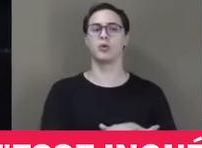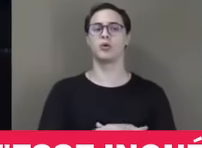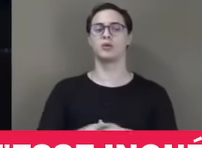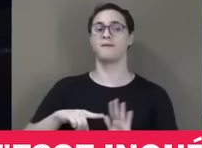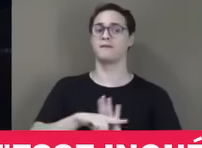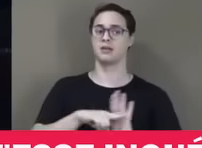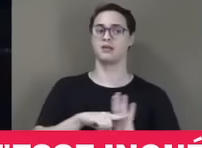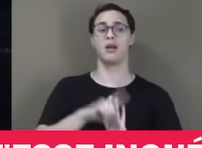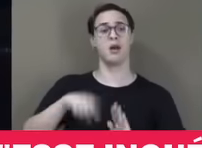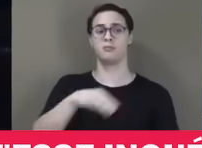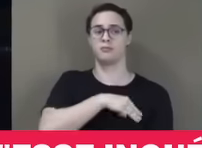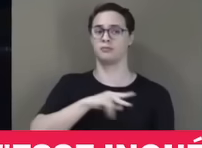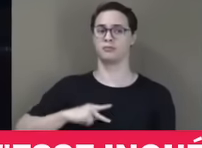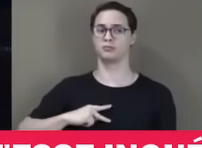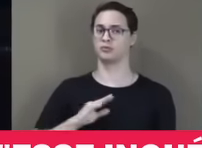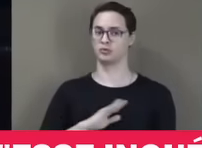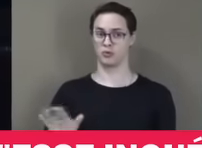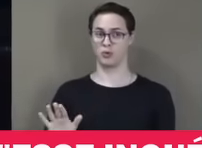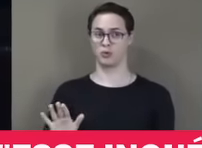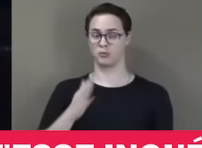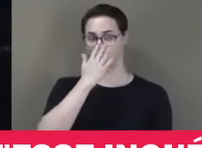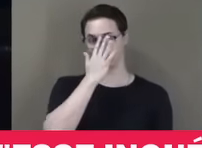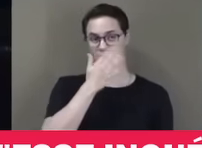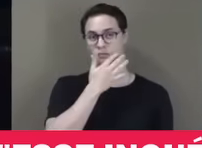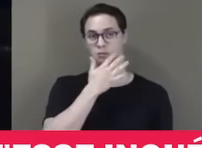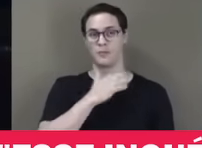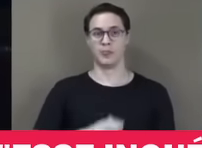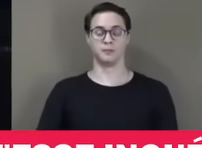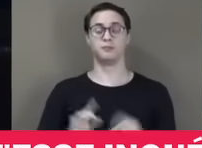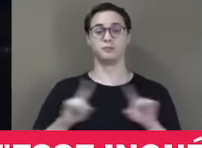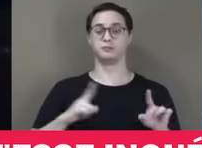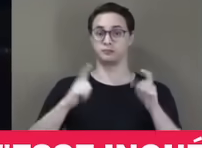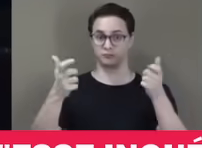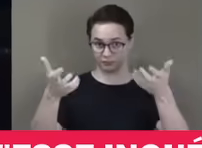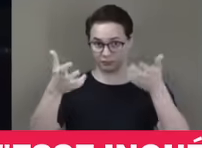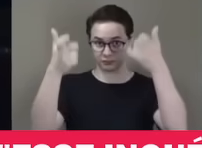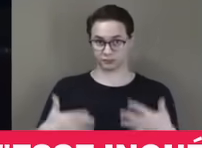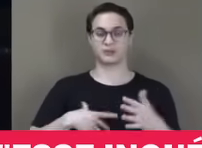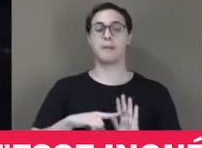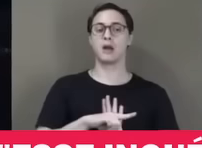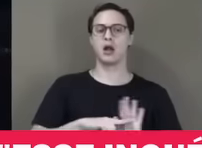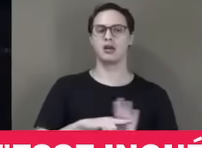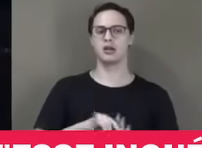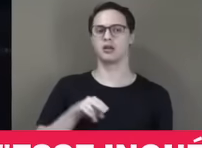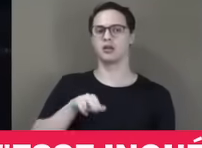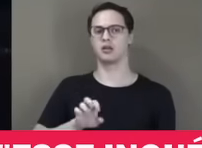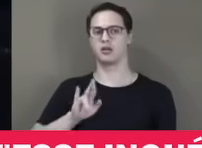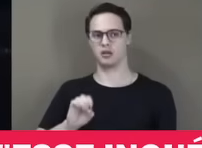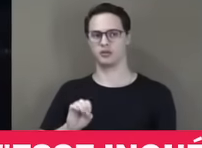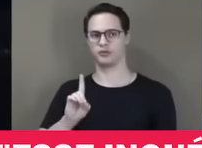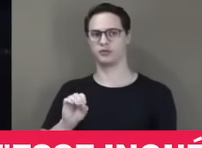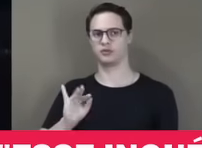um inquérito é o Ministério Público. E fê-lo bem. Mas eu quero lhe dizer que o inquérito do fim do mundo, e o senhor sabe